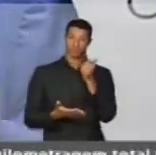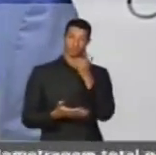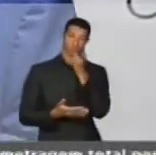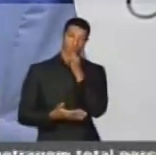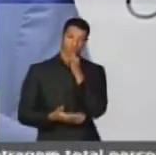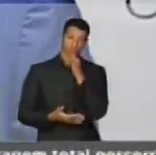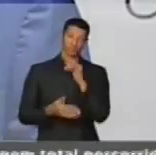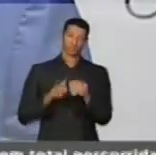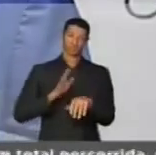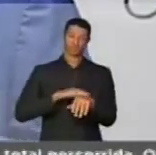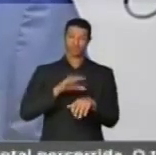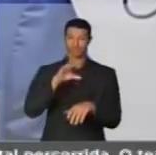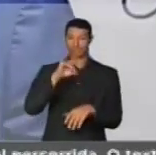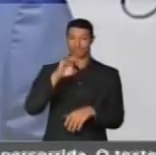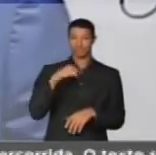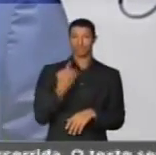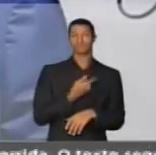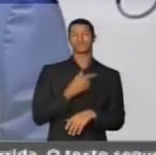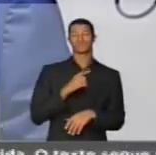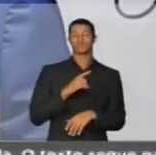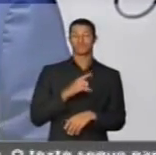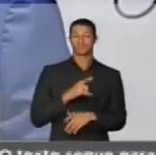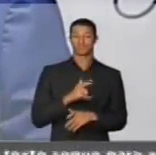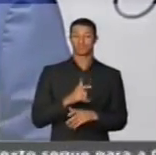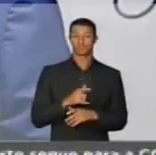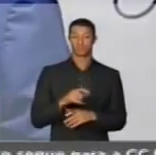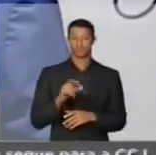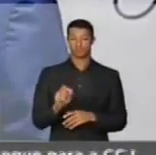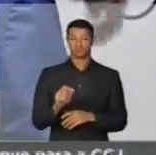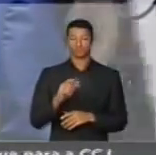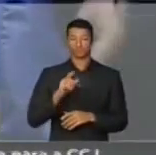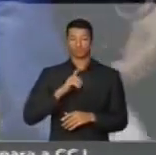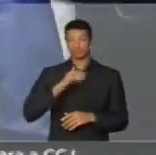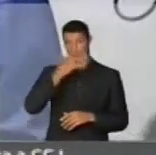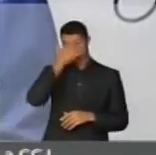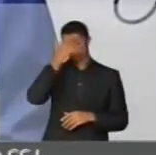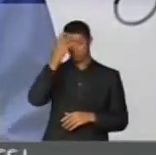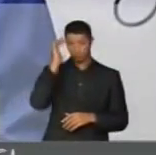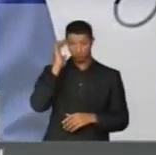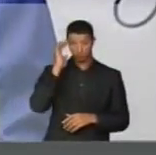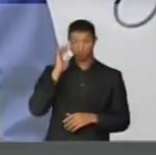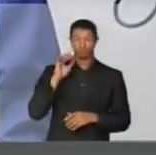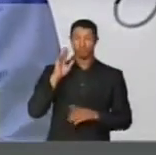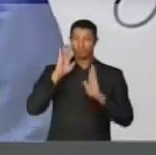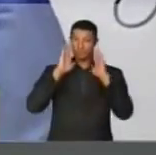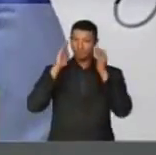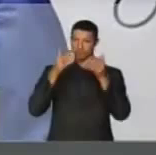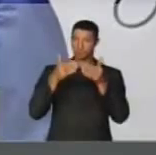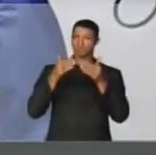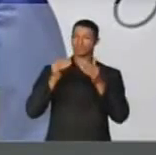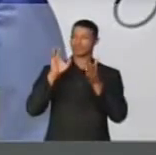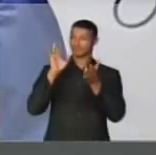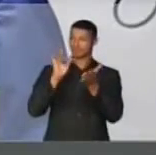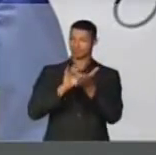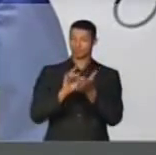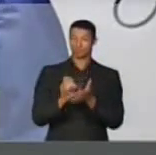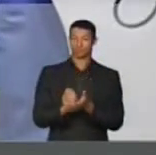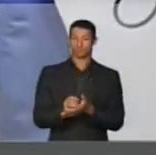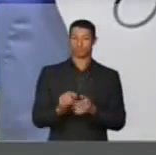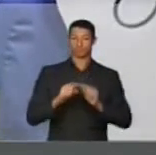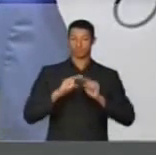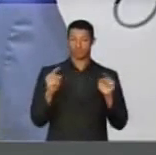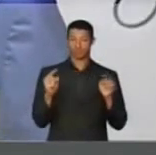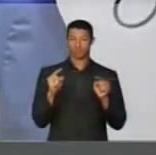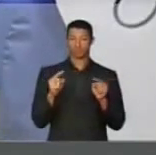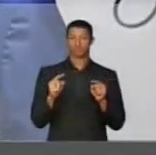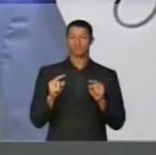no momento de crise que nós estamos vivendo, de que ter pessoas com convicções definidas, mas que não